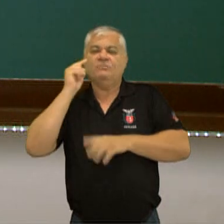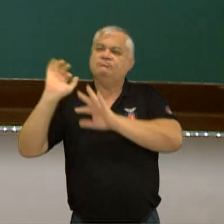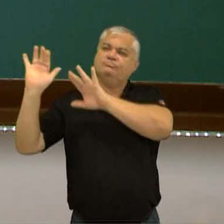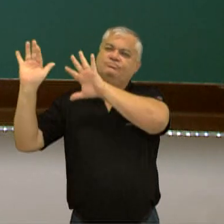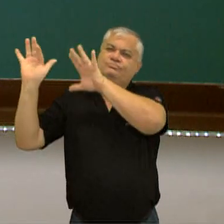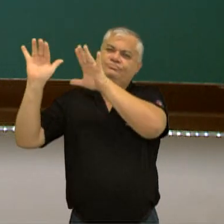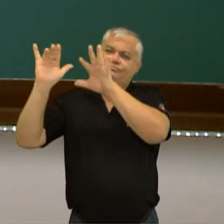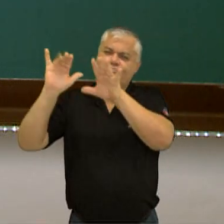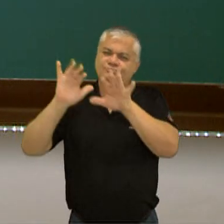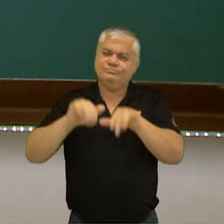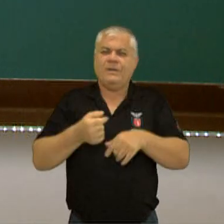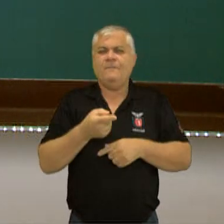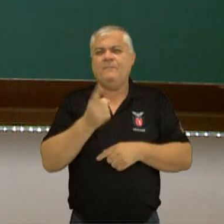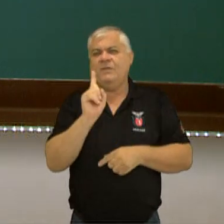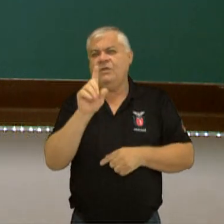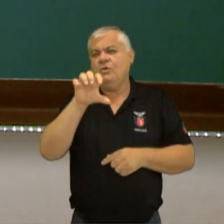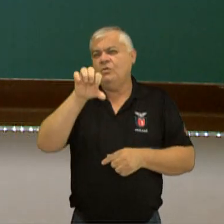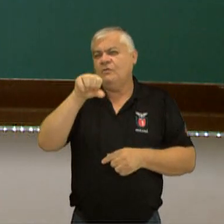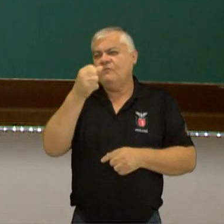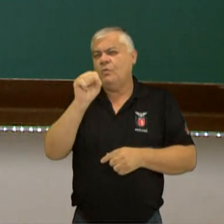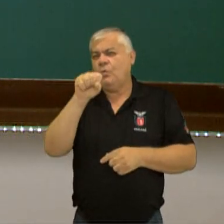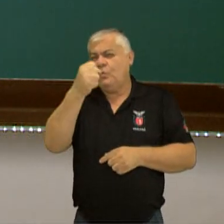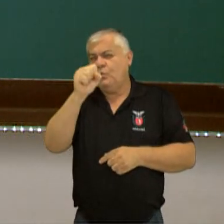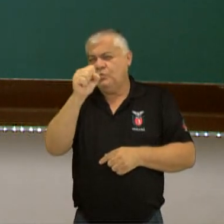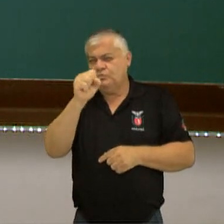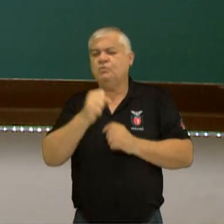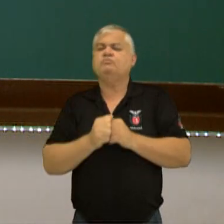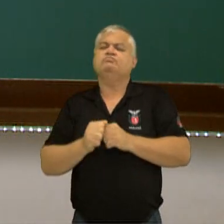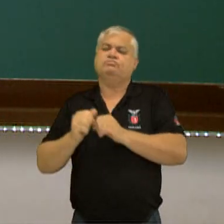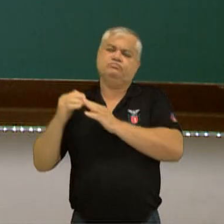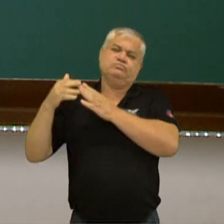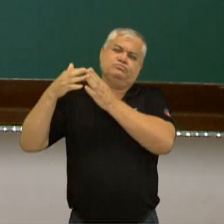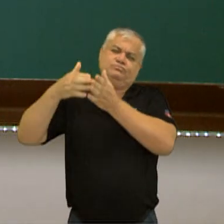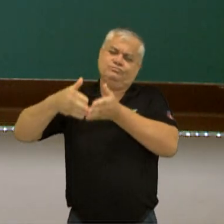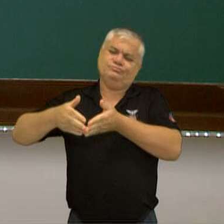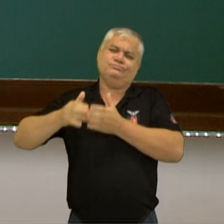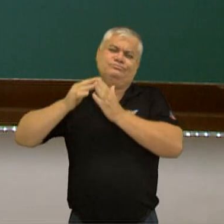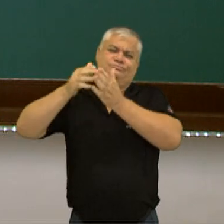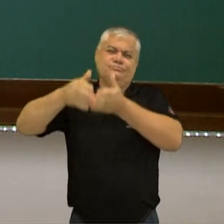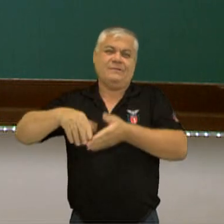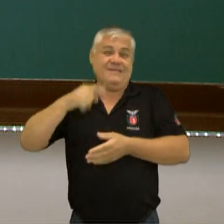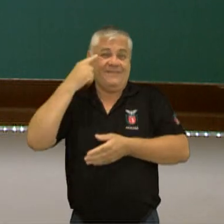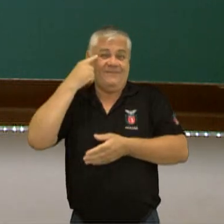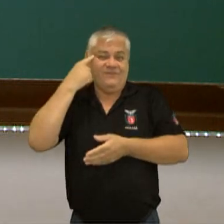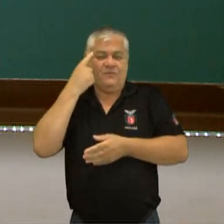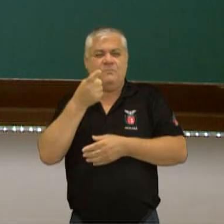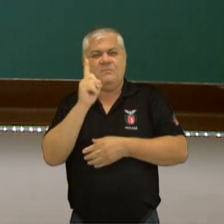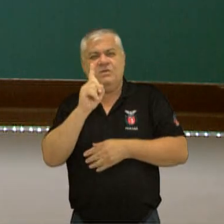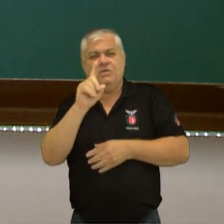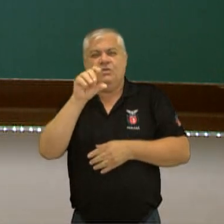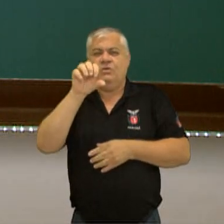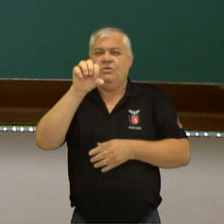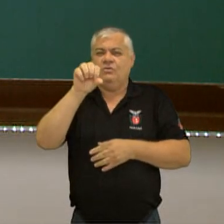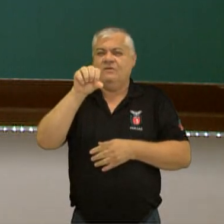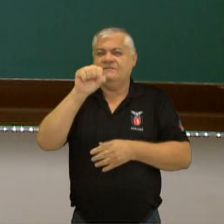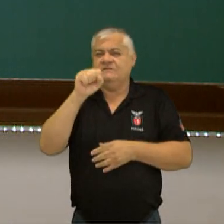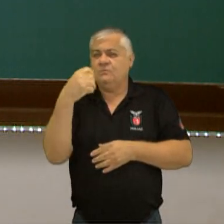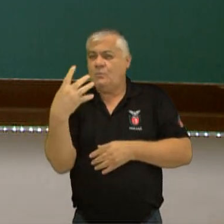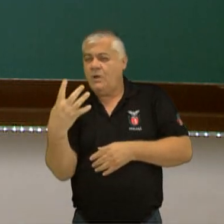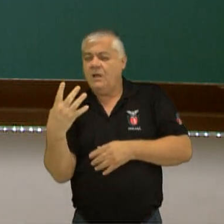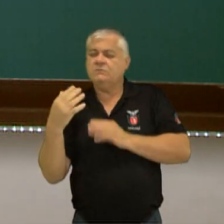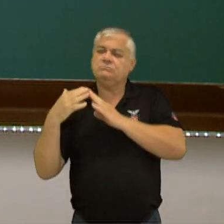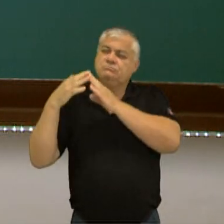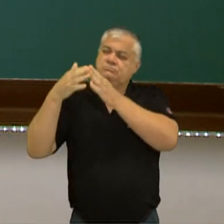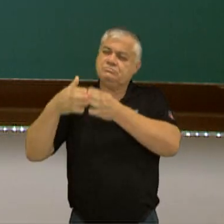de 1908, então os imigrantes japoneses, como vocês sabem, vieram de navio, né? Por volta de 1904, por ali,